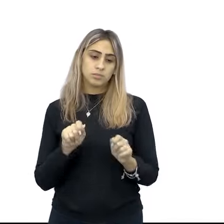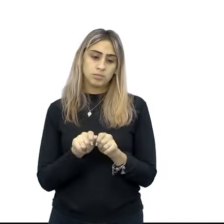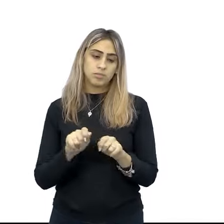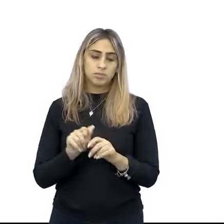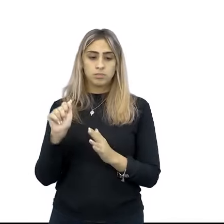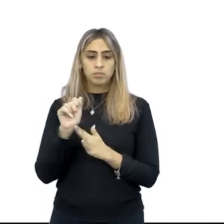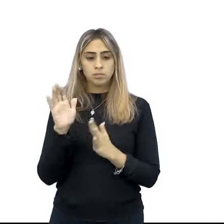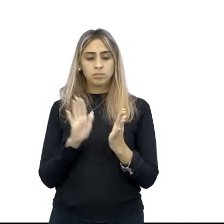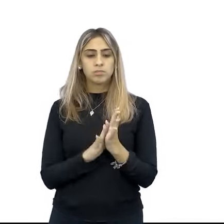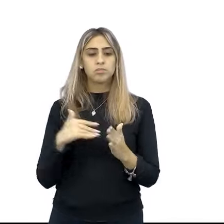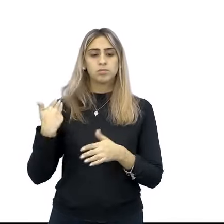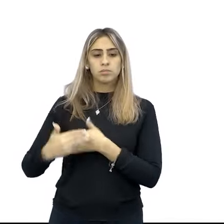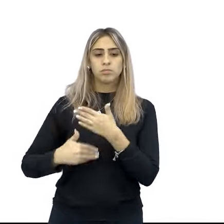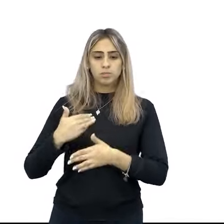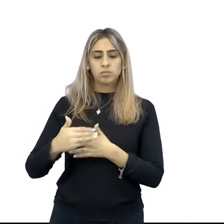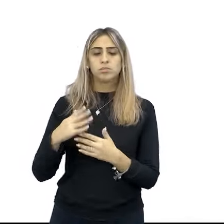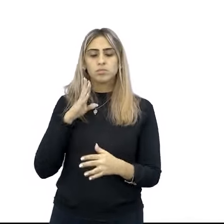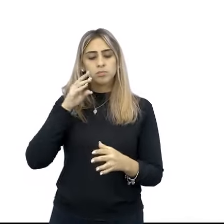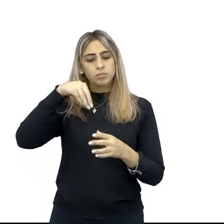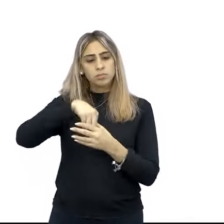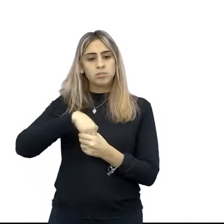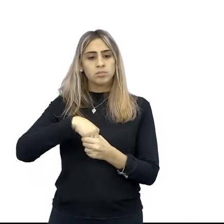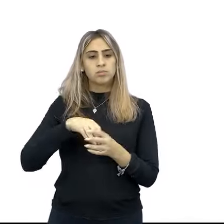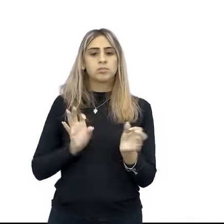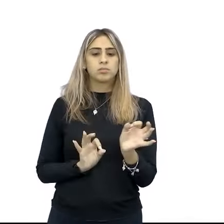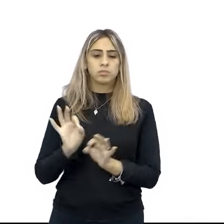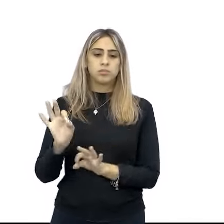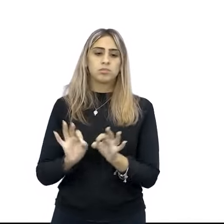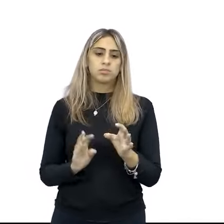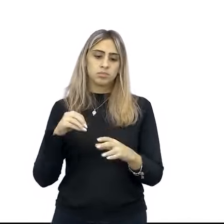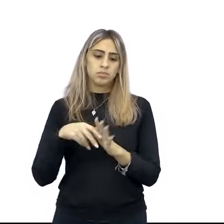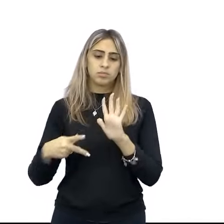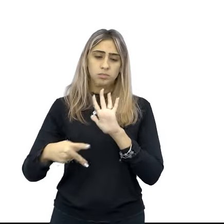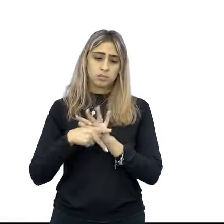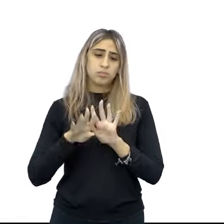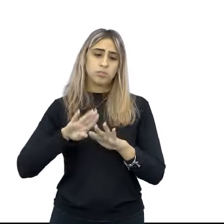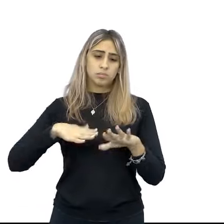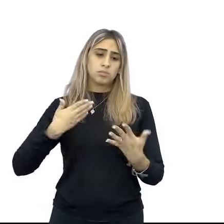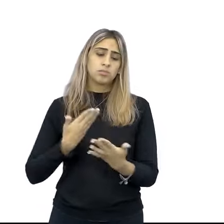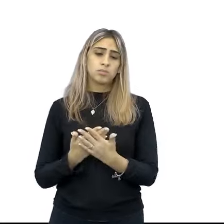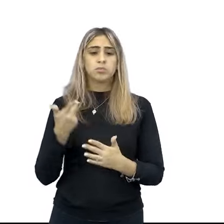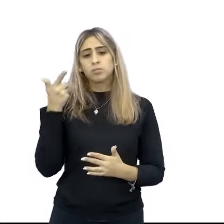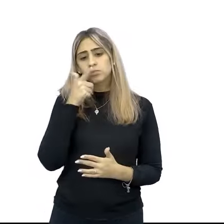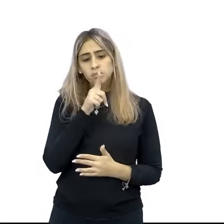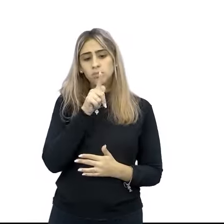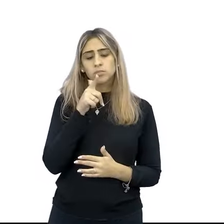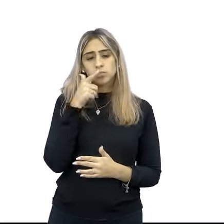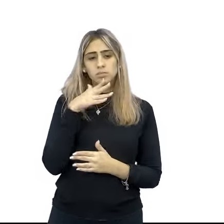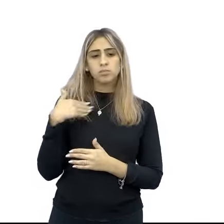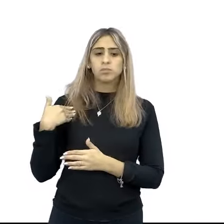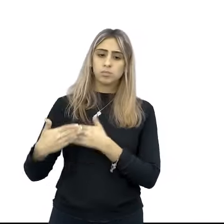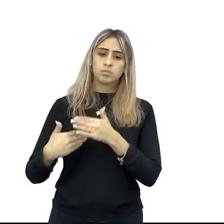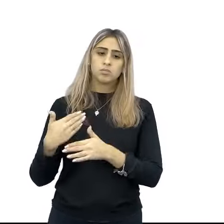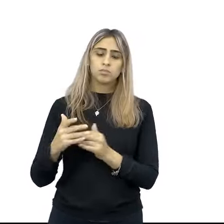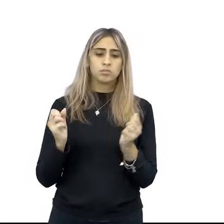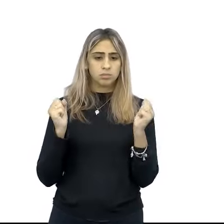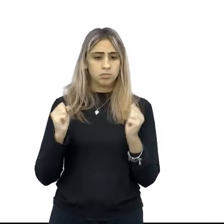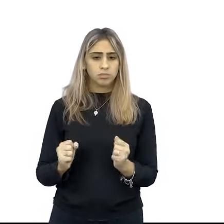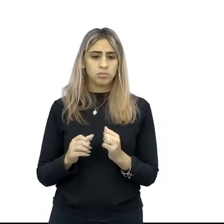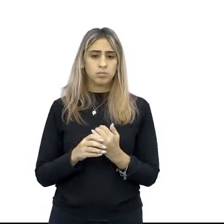realizaram diagnósticos internos, né, organizados pela própria escola, para que